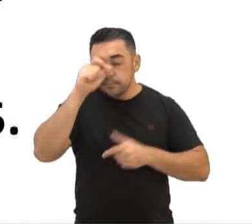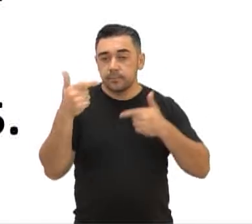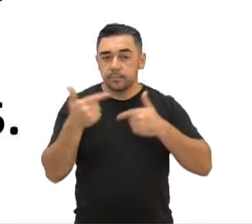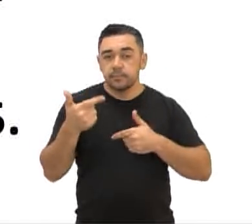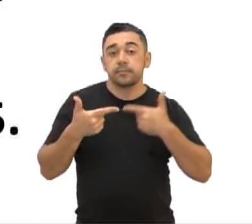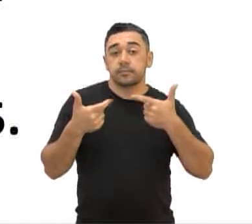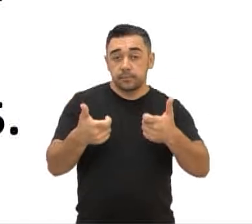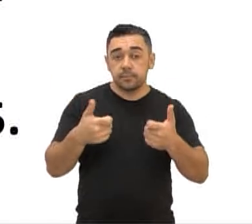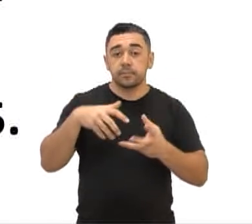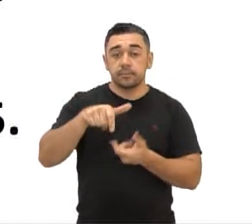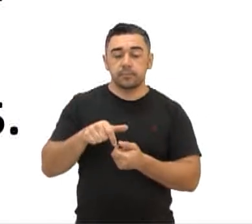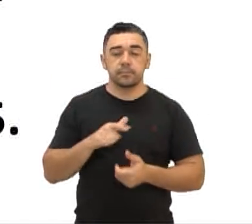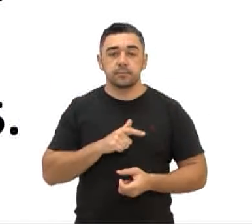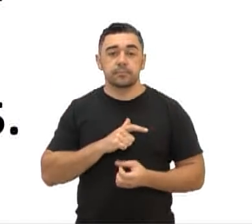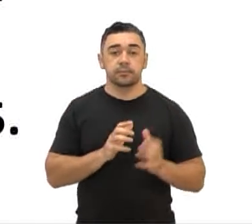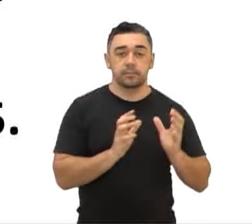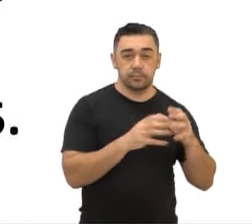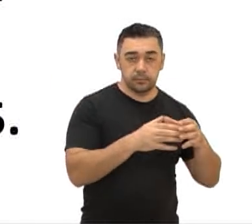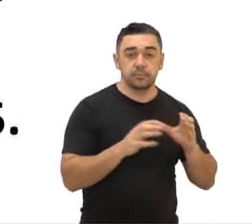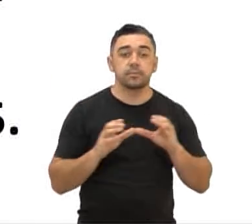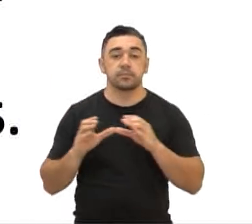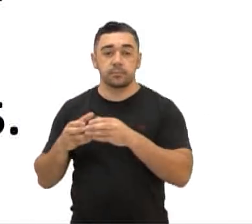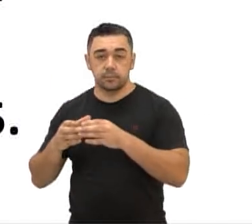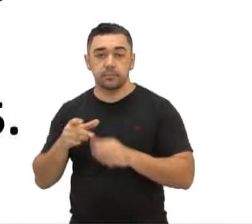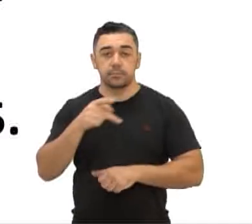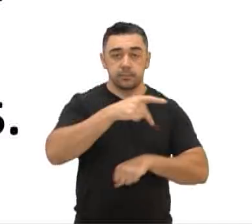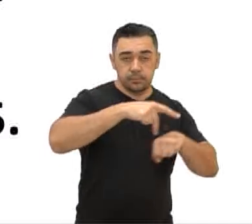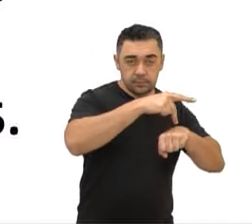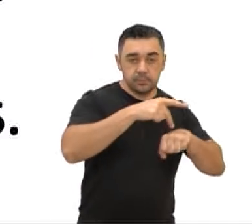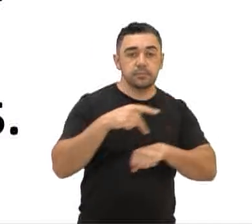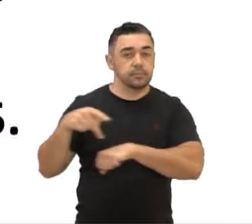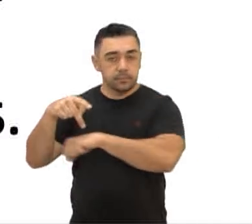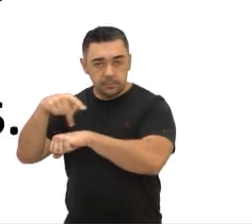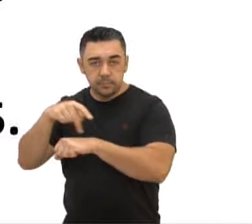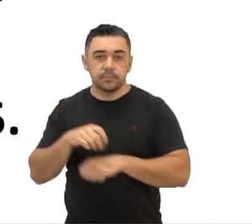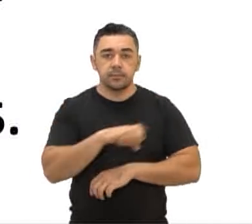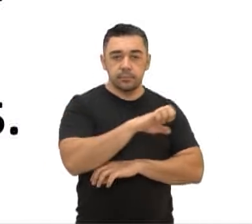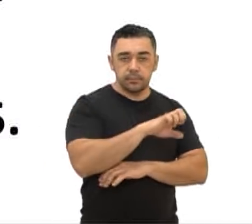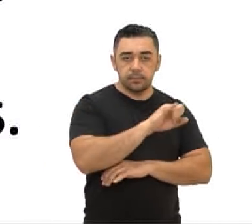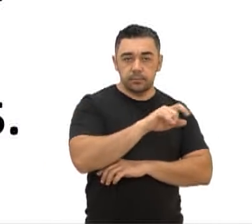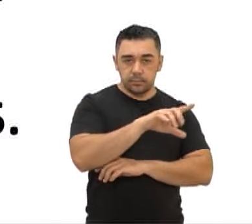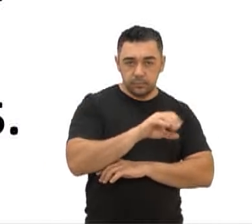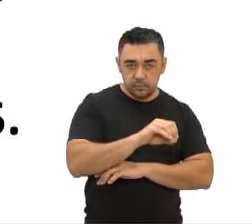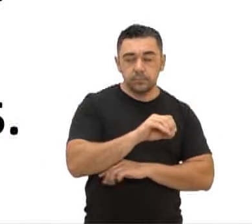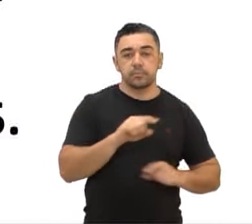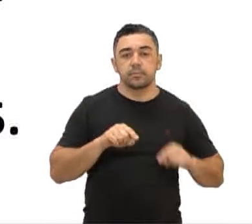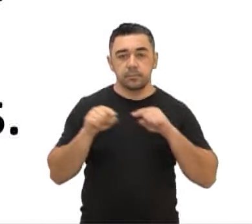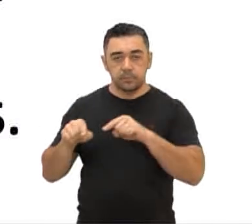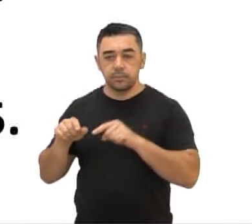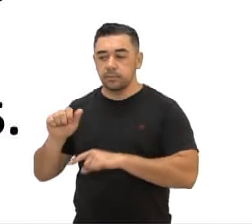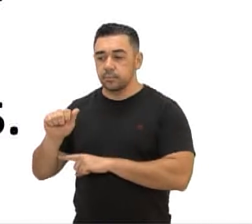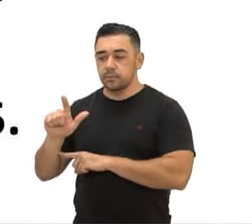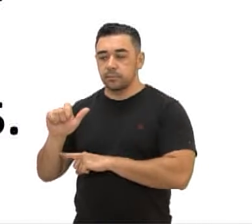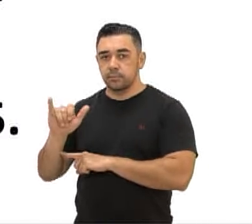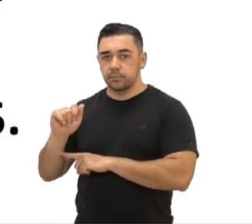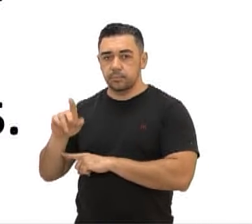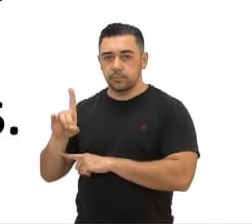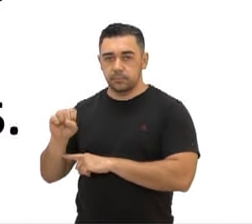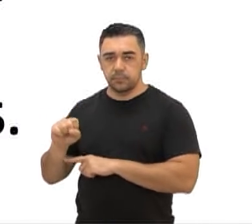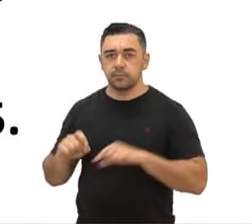Mundial envolveu dois blocos de países, o eixo contra os aliados. Aliás, lembra do